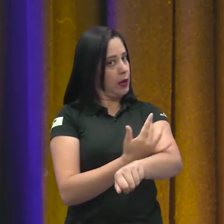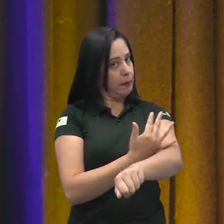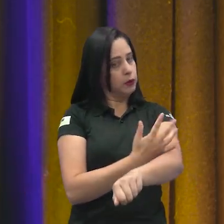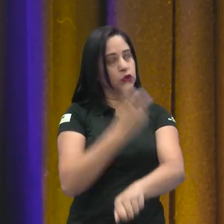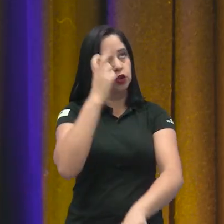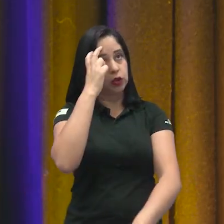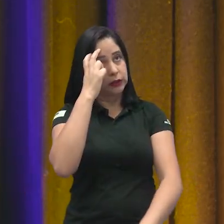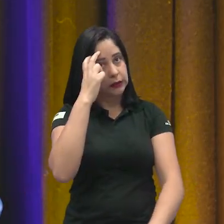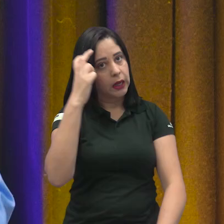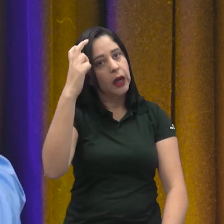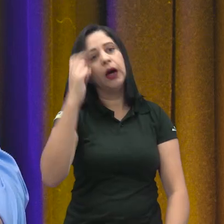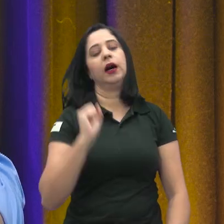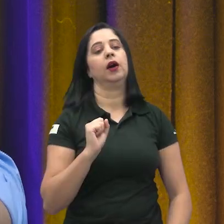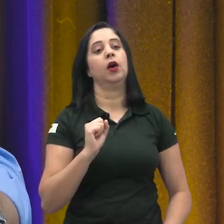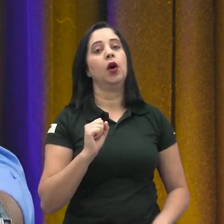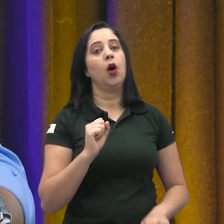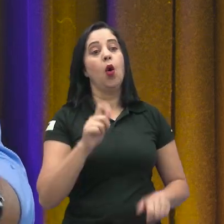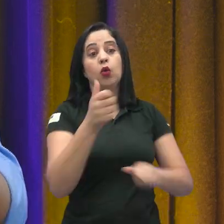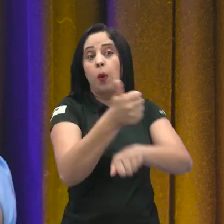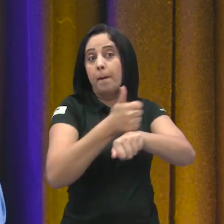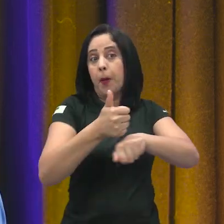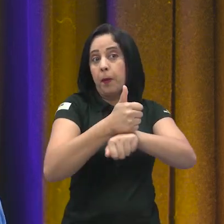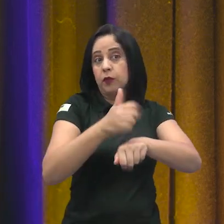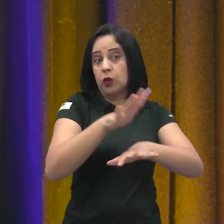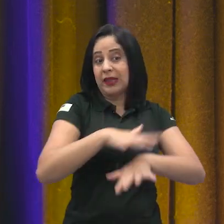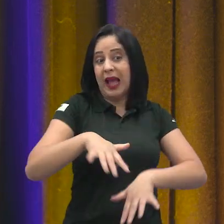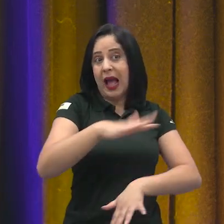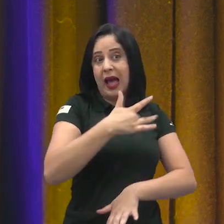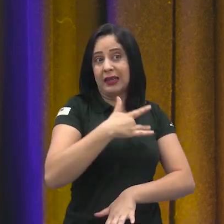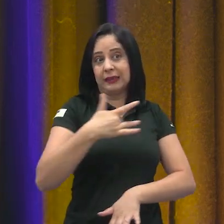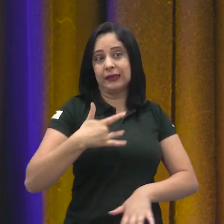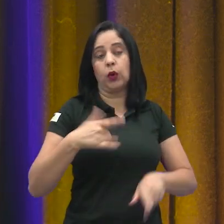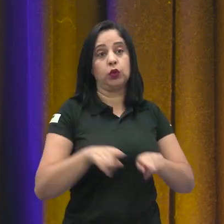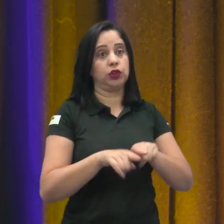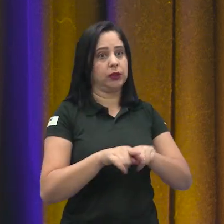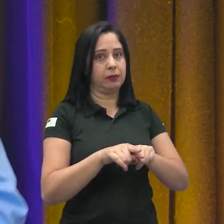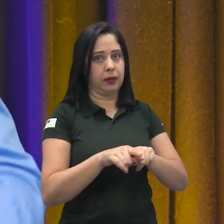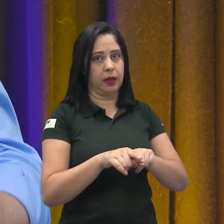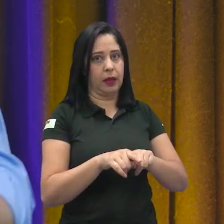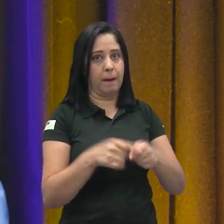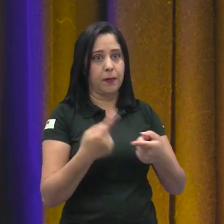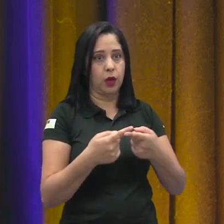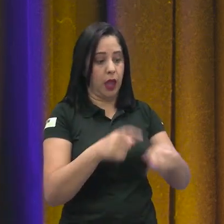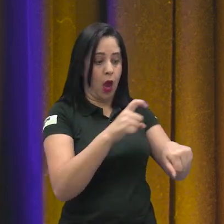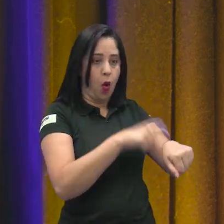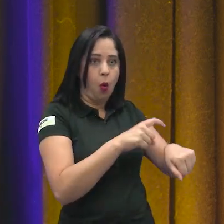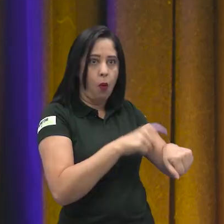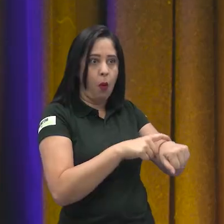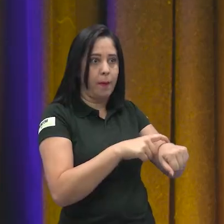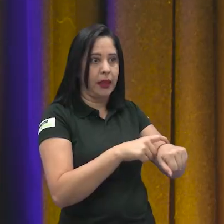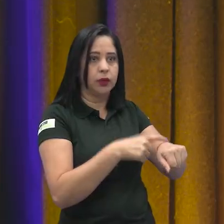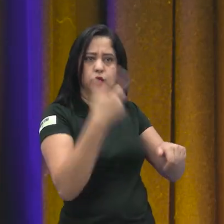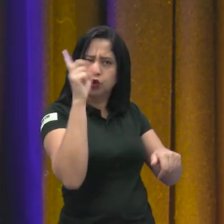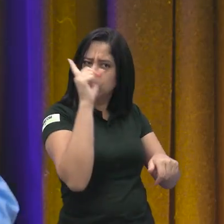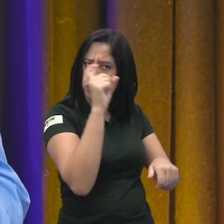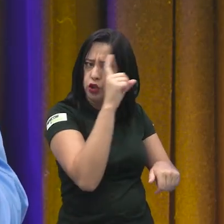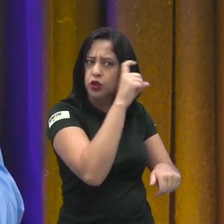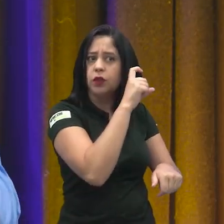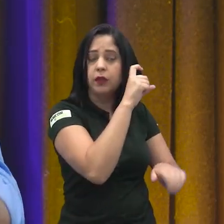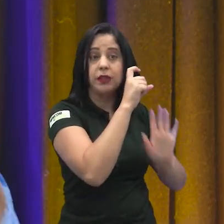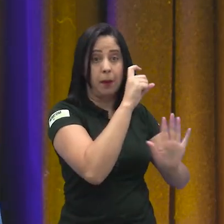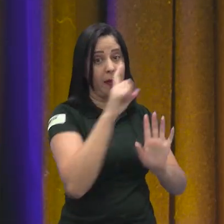de autoconhecimento, e nos momentos em que mais poderíamos estar desesperados, unidos e